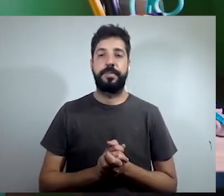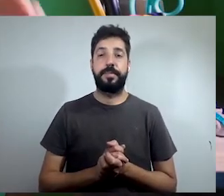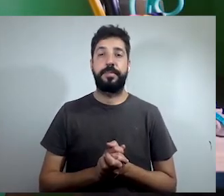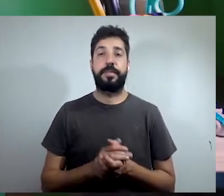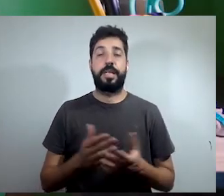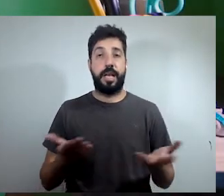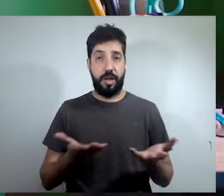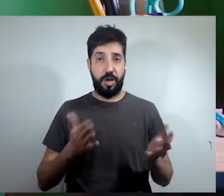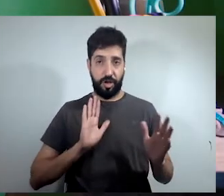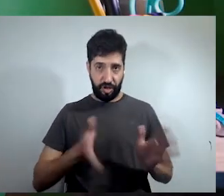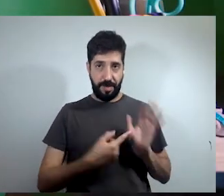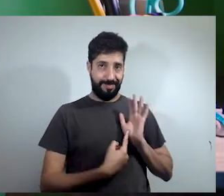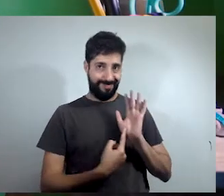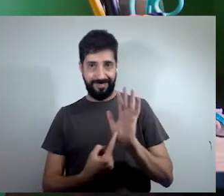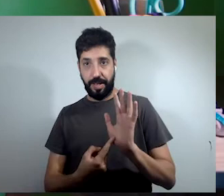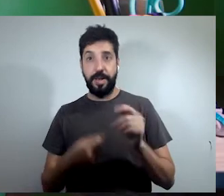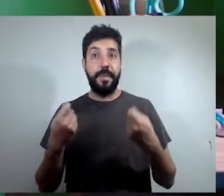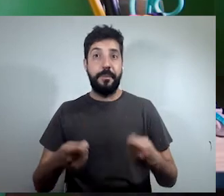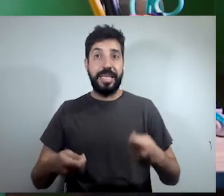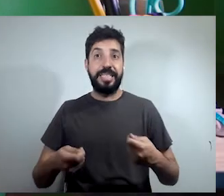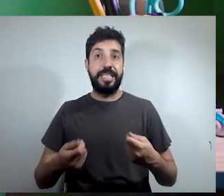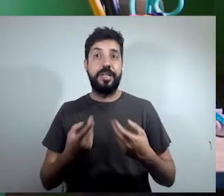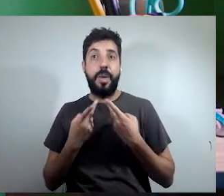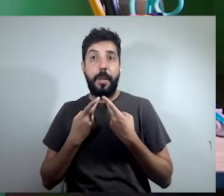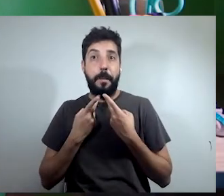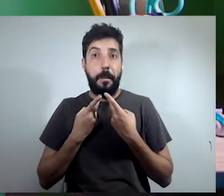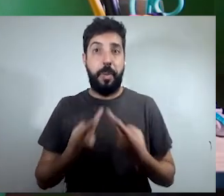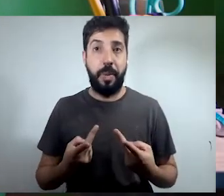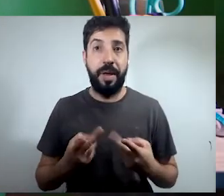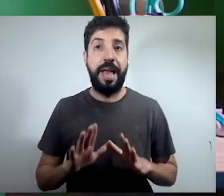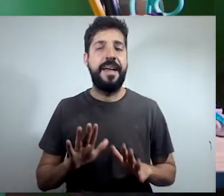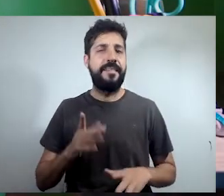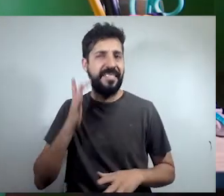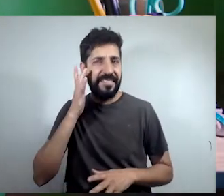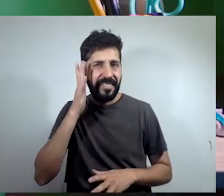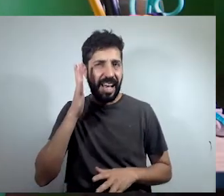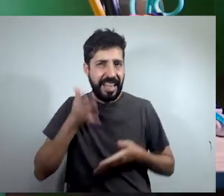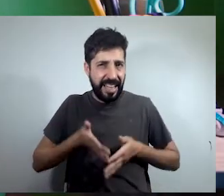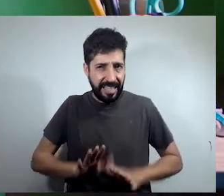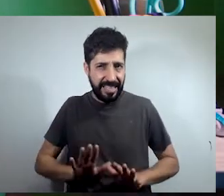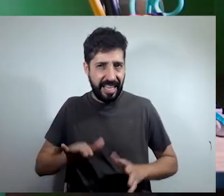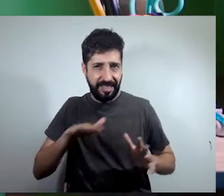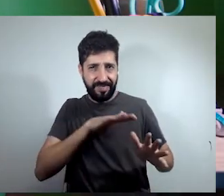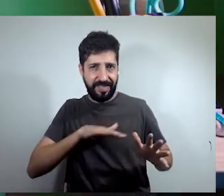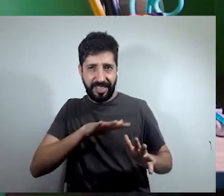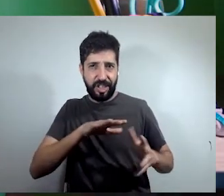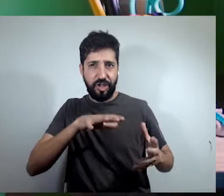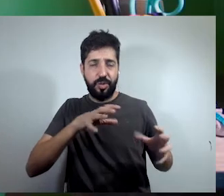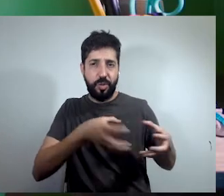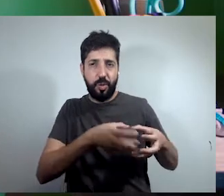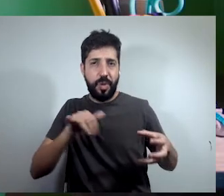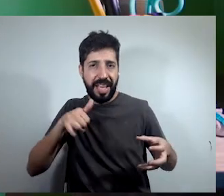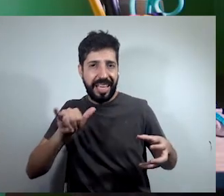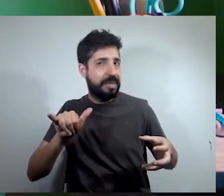Agora que eu me apresentei, eu tenho uma revelação para vocês. Não é fácil ter nascido na geração Y. Uma